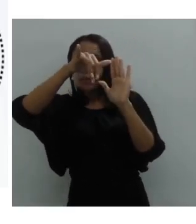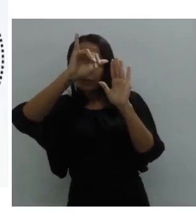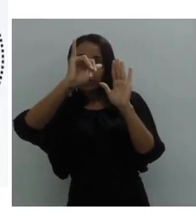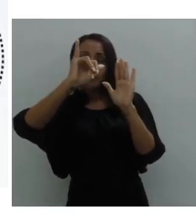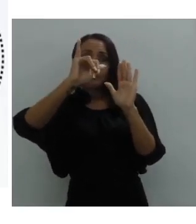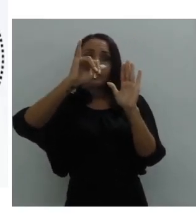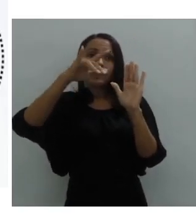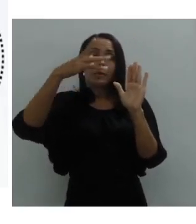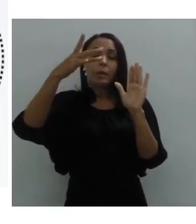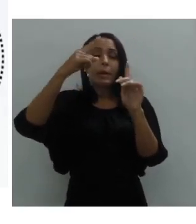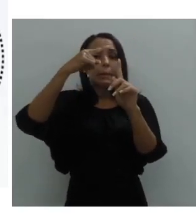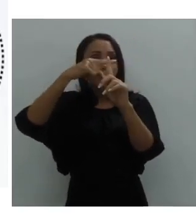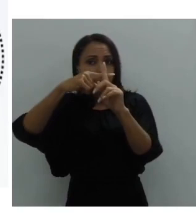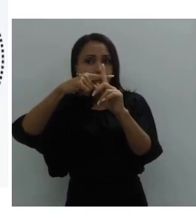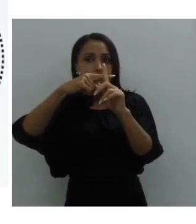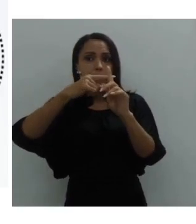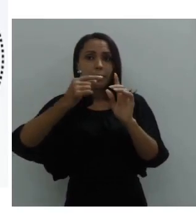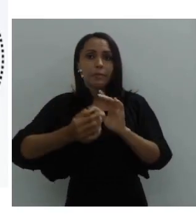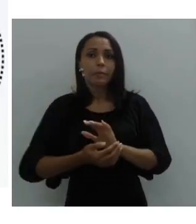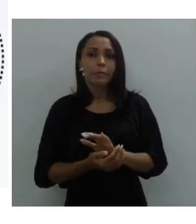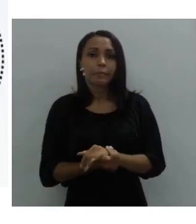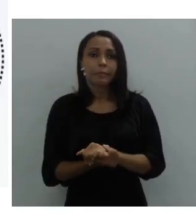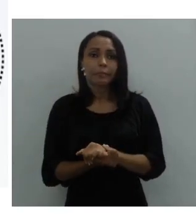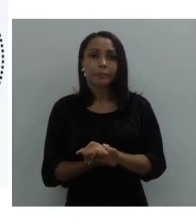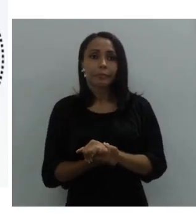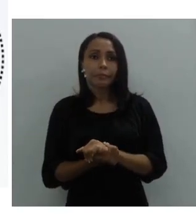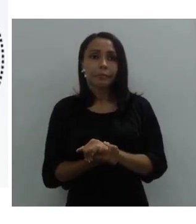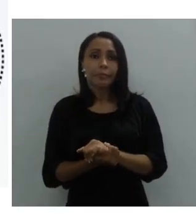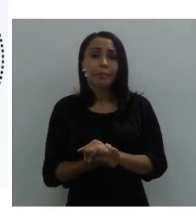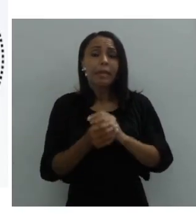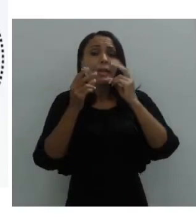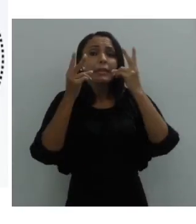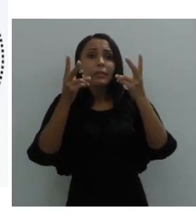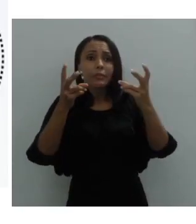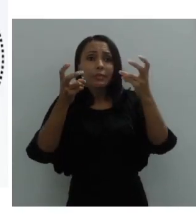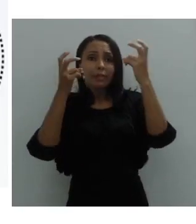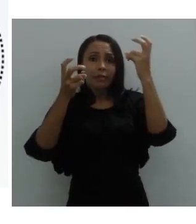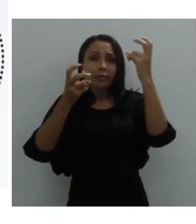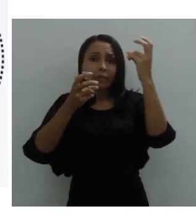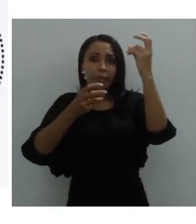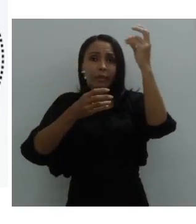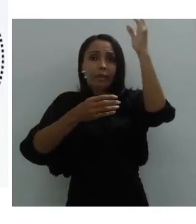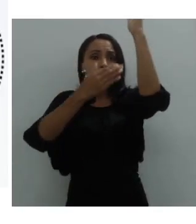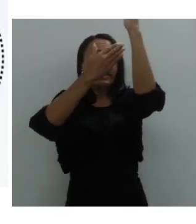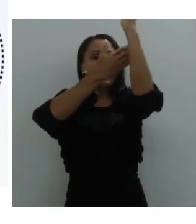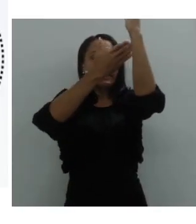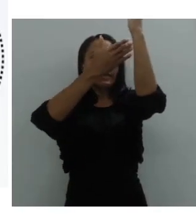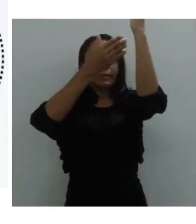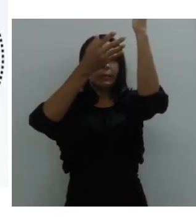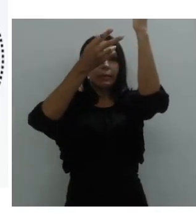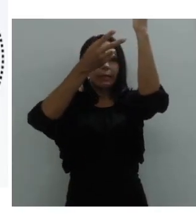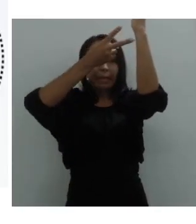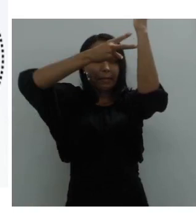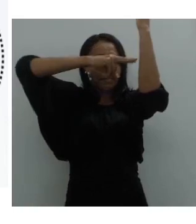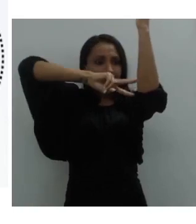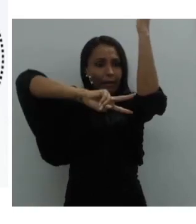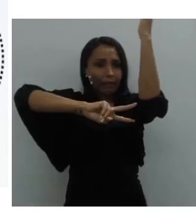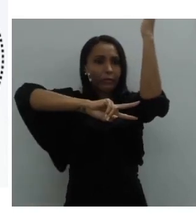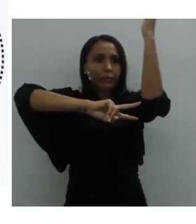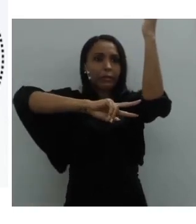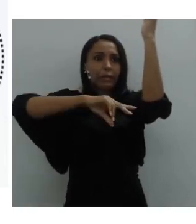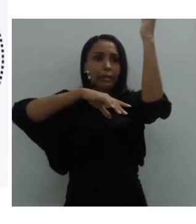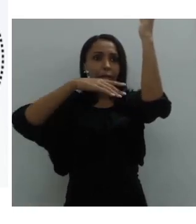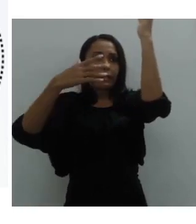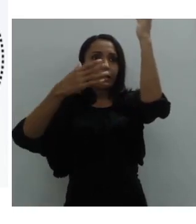número positivo. Quando você desce, que você tem aí o terceiro quadrante, você vê que tem